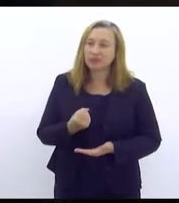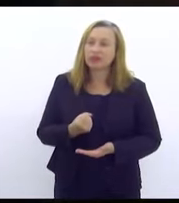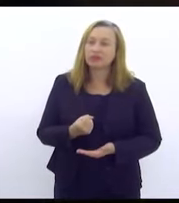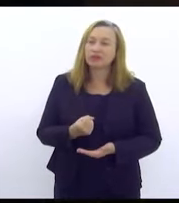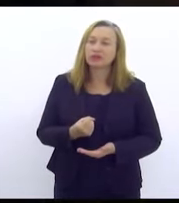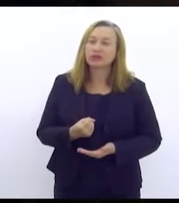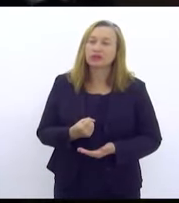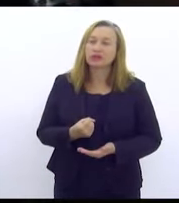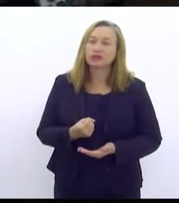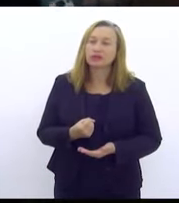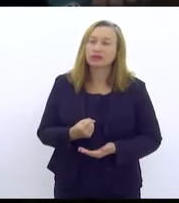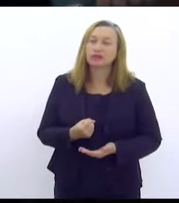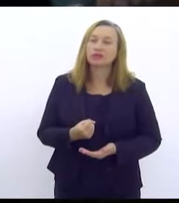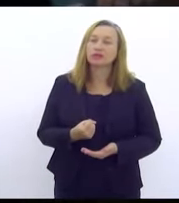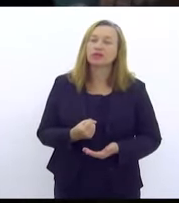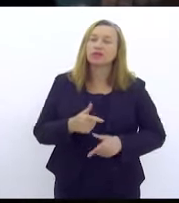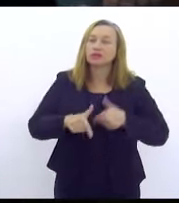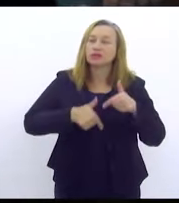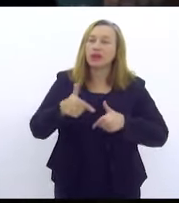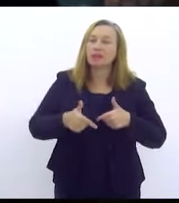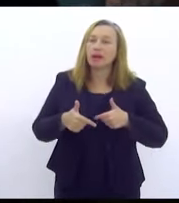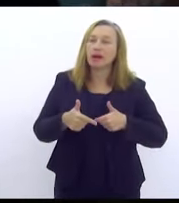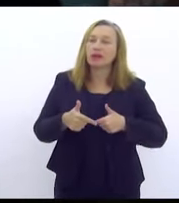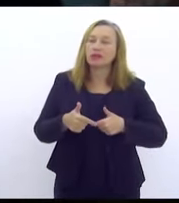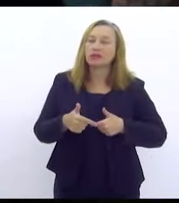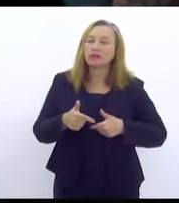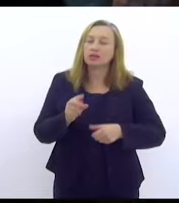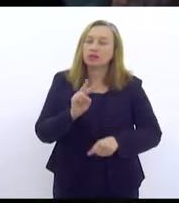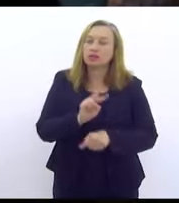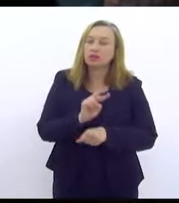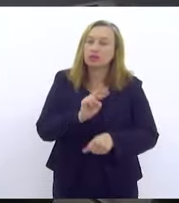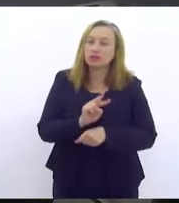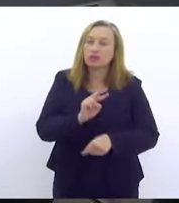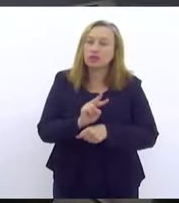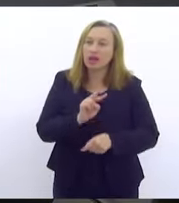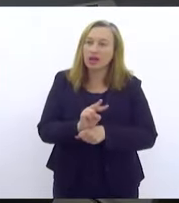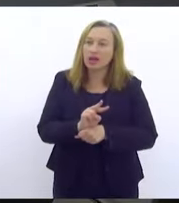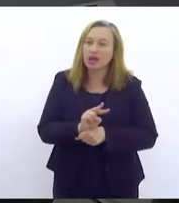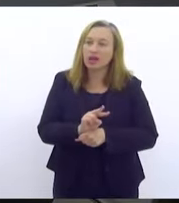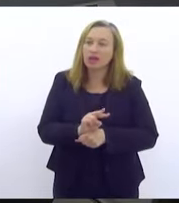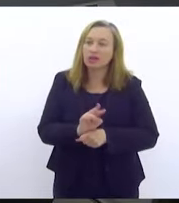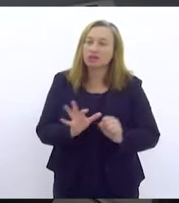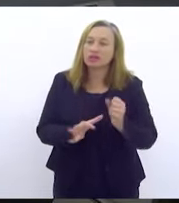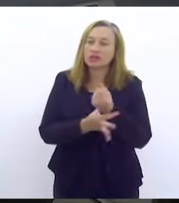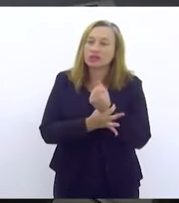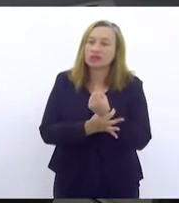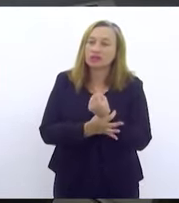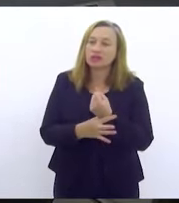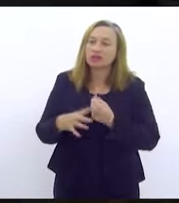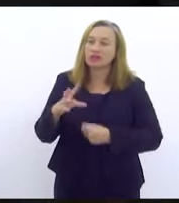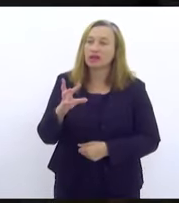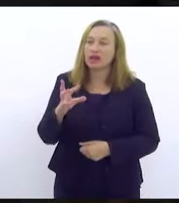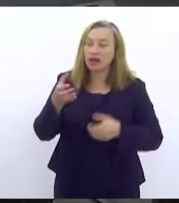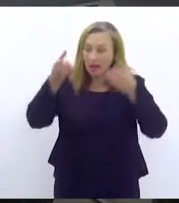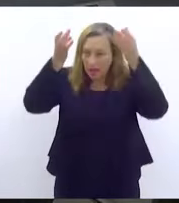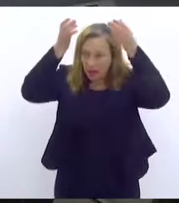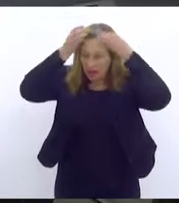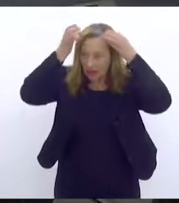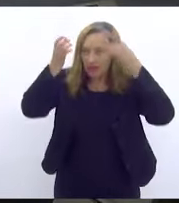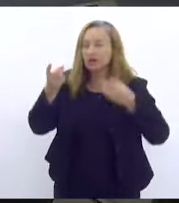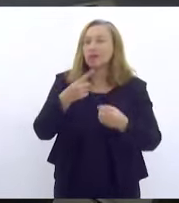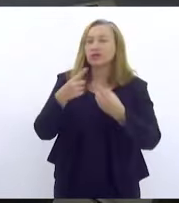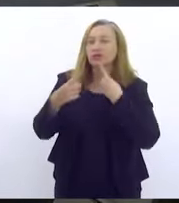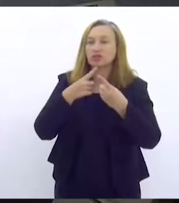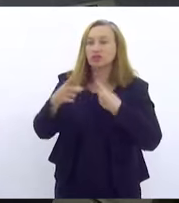serviço de babá que estão fazendo para os guardas da rainha. Muito obrigado, senhora presidente. Não, para discutir, senhora para presidente. Para